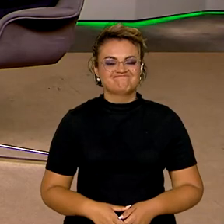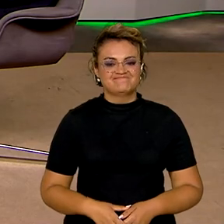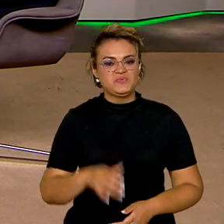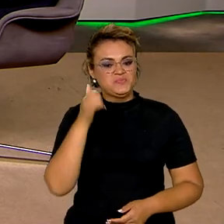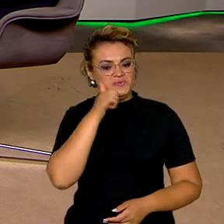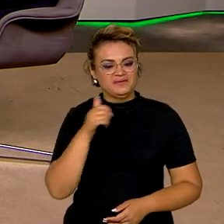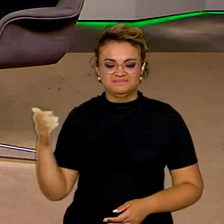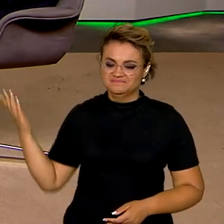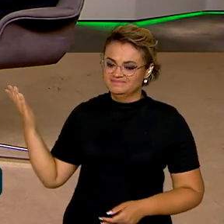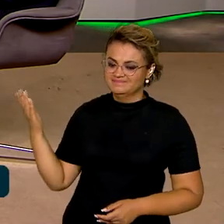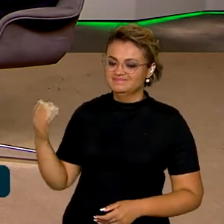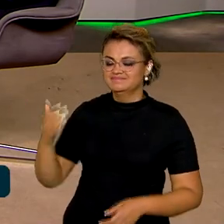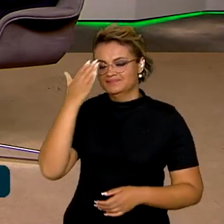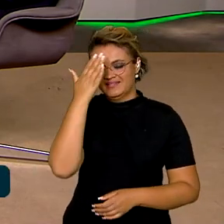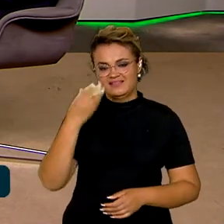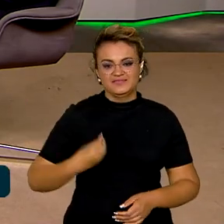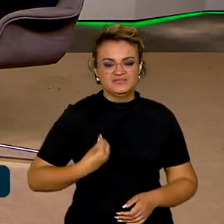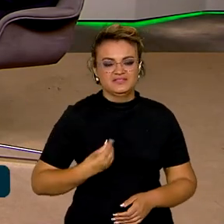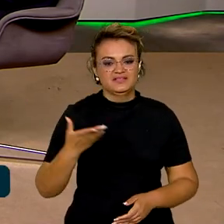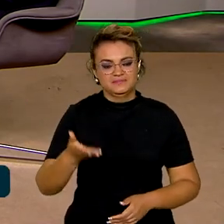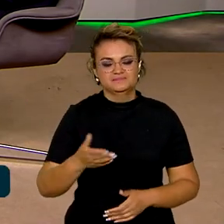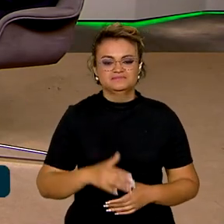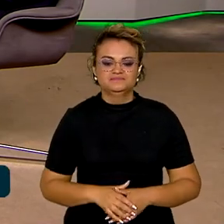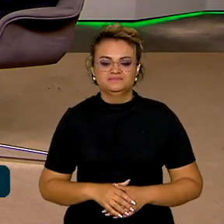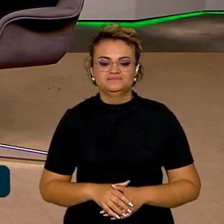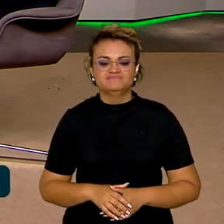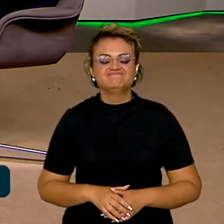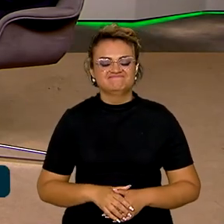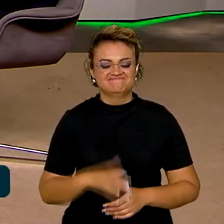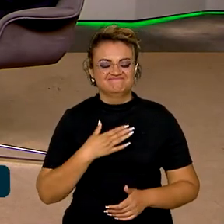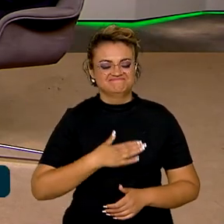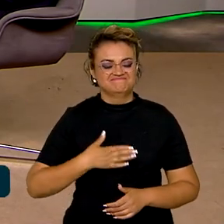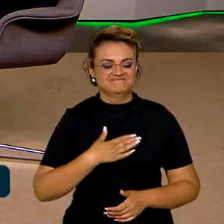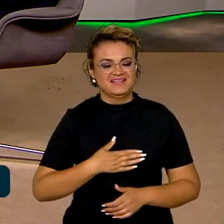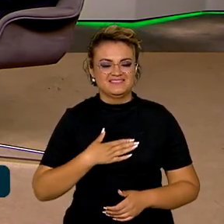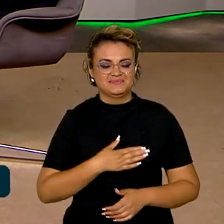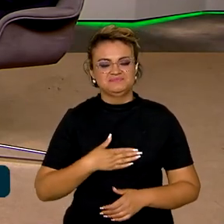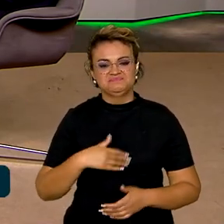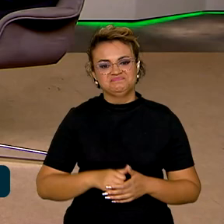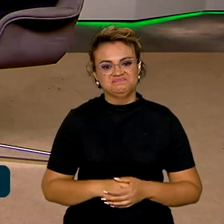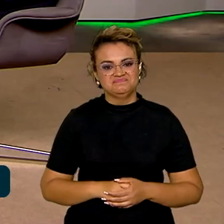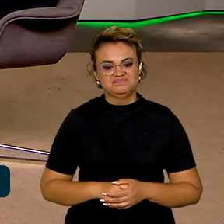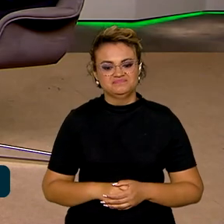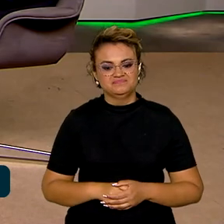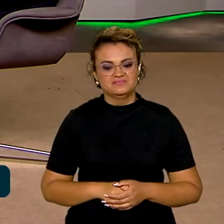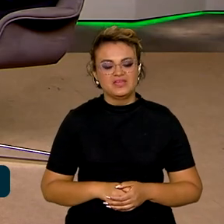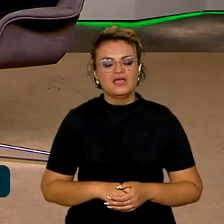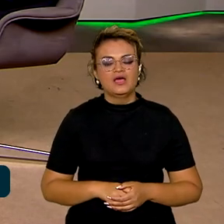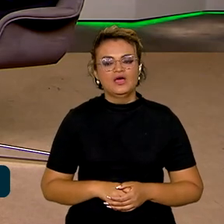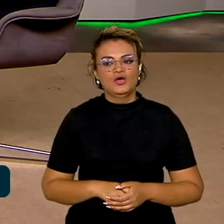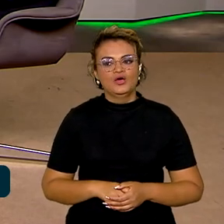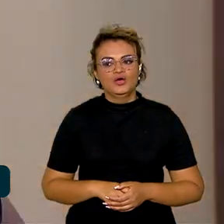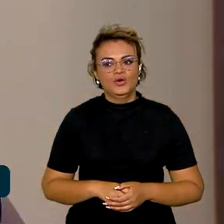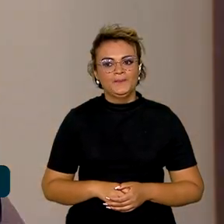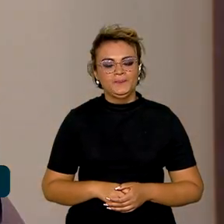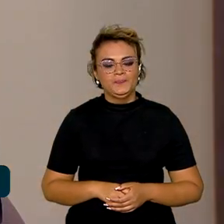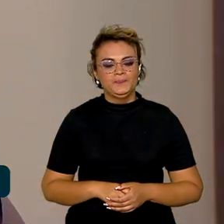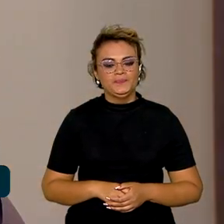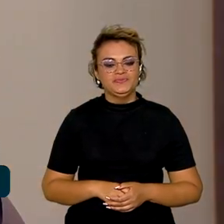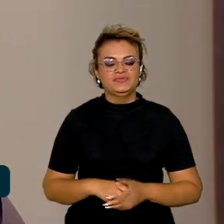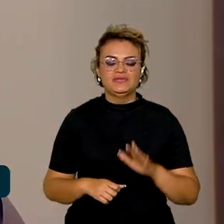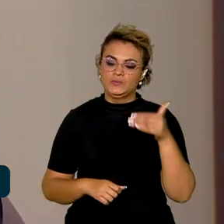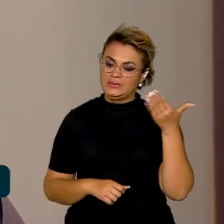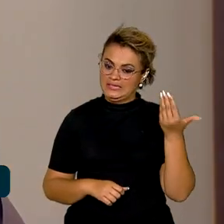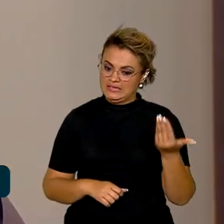Secretária Marta Machado, muito obrigado pela sua presença aqui no Brasil em Dia. Eu que agradeço pela oportunidade. Secretária, nós temos, por um